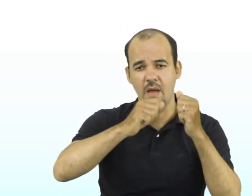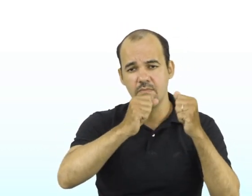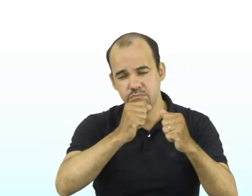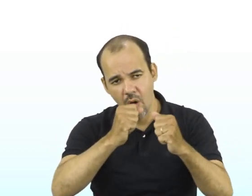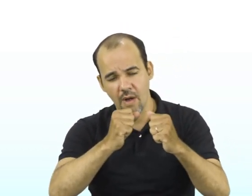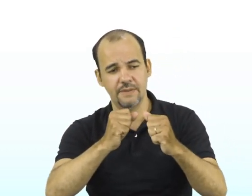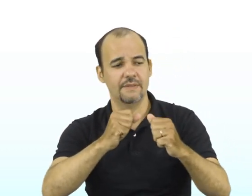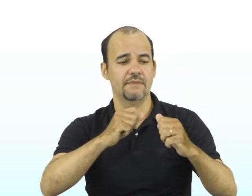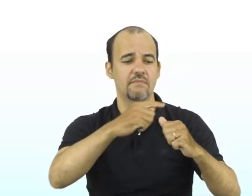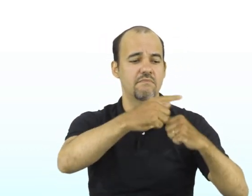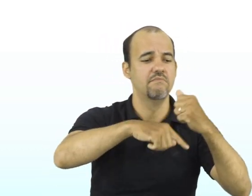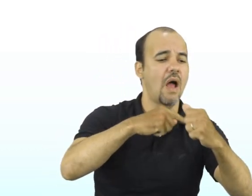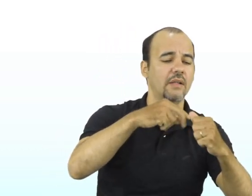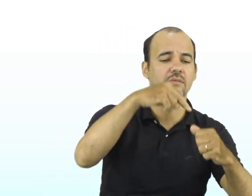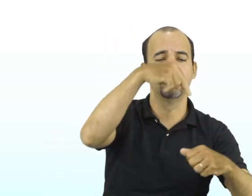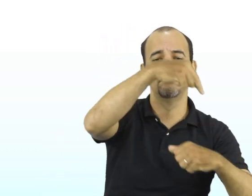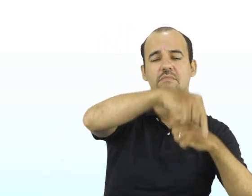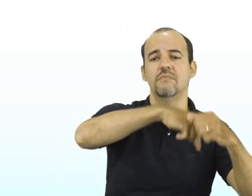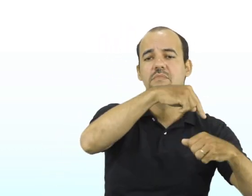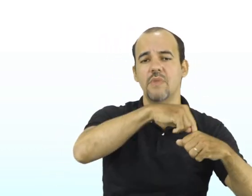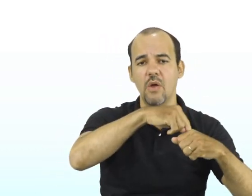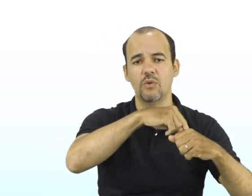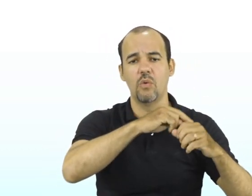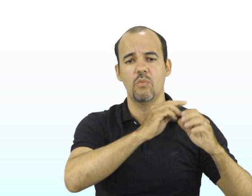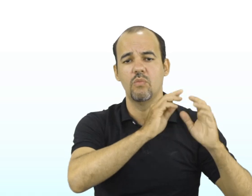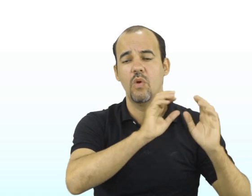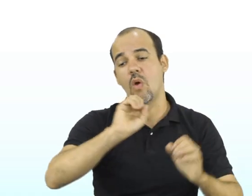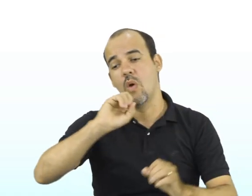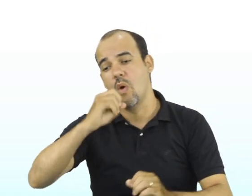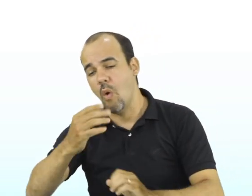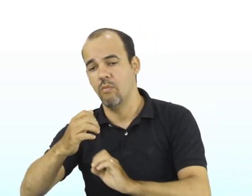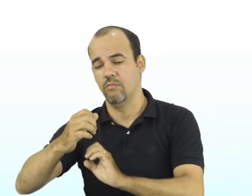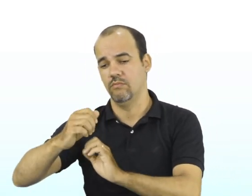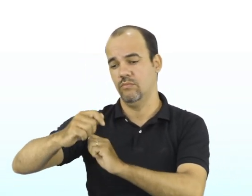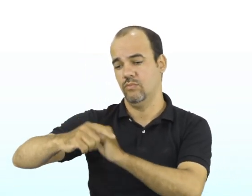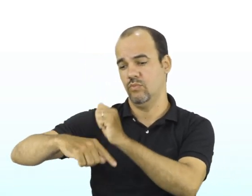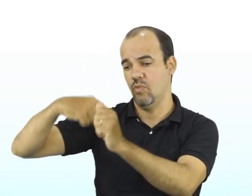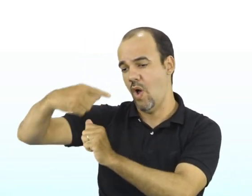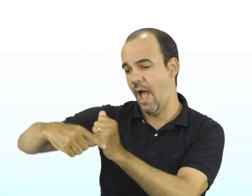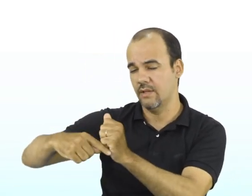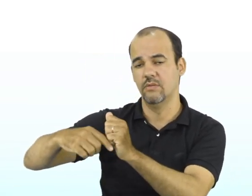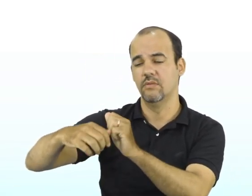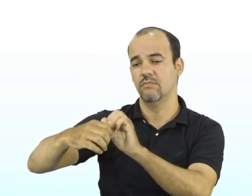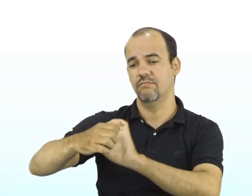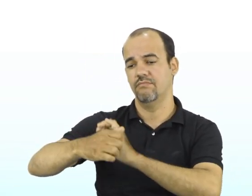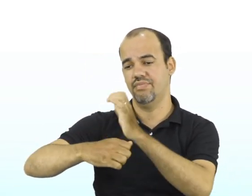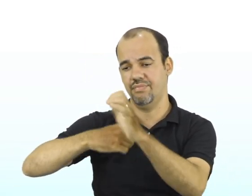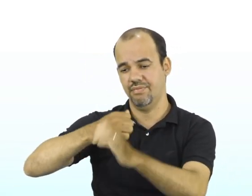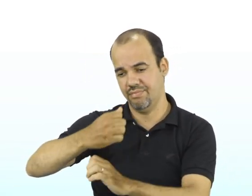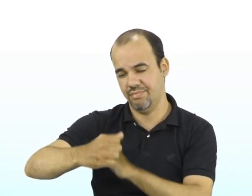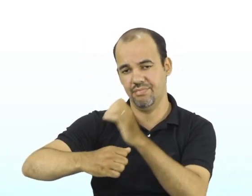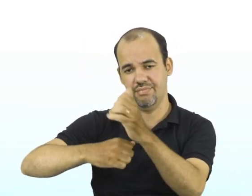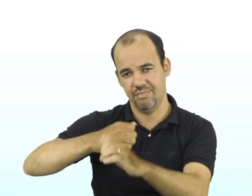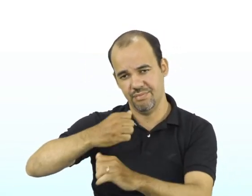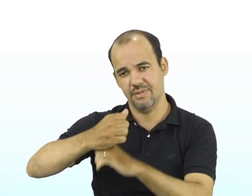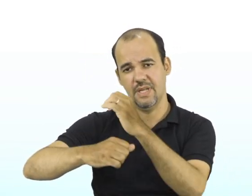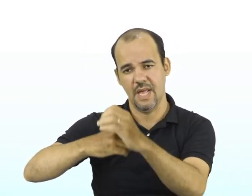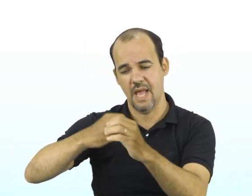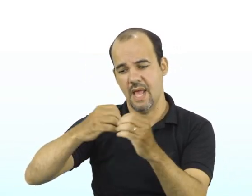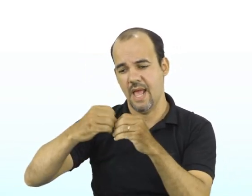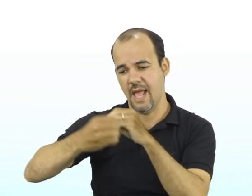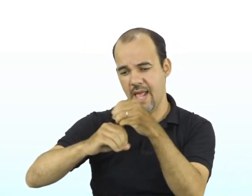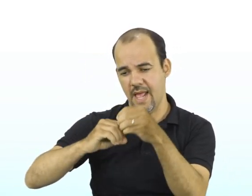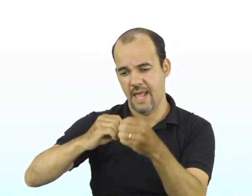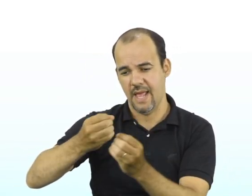átomo neutro ou esse átomo pode ter cargas elétricas. Você bem já ouviu uma coisa chamada